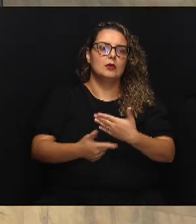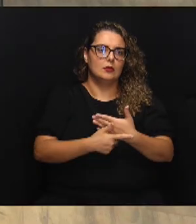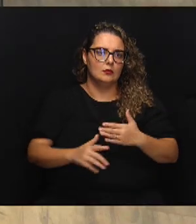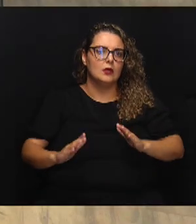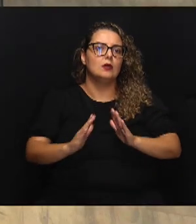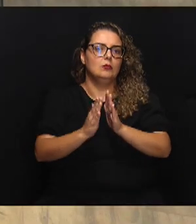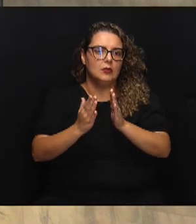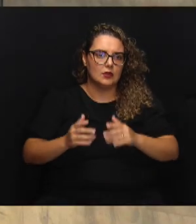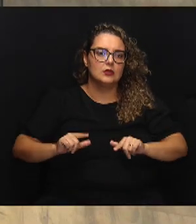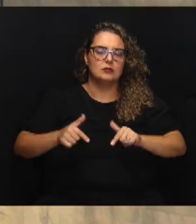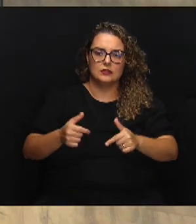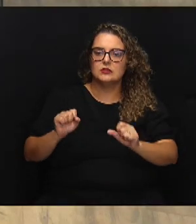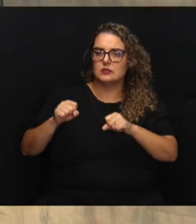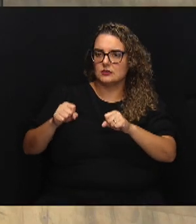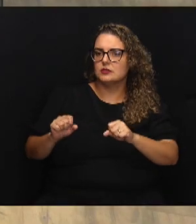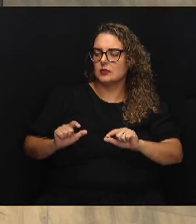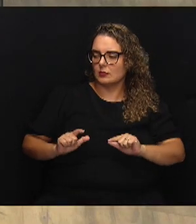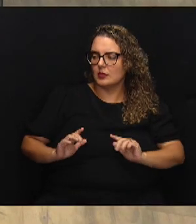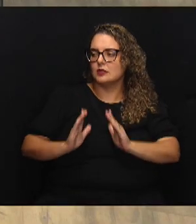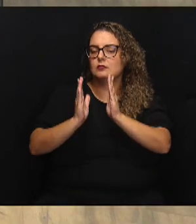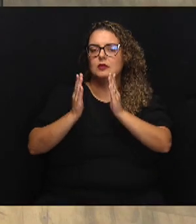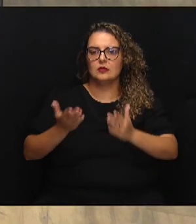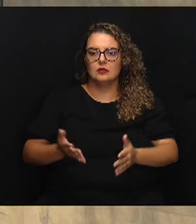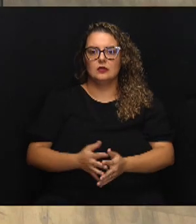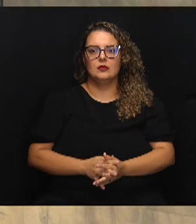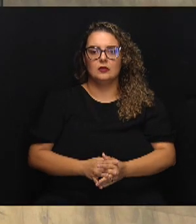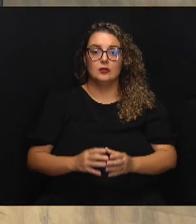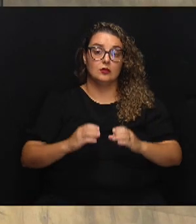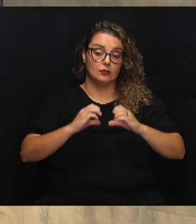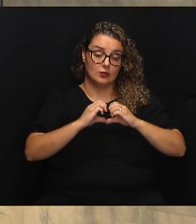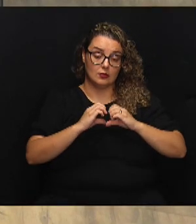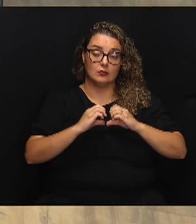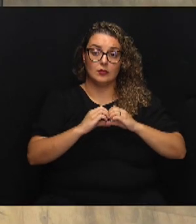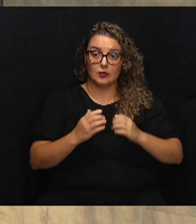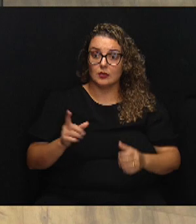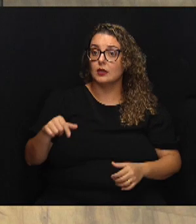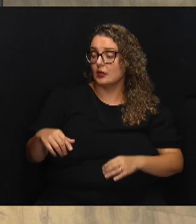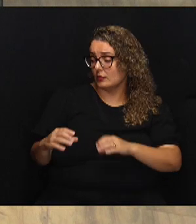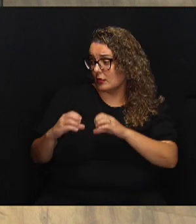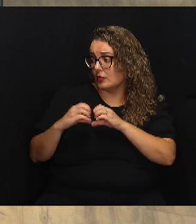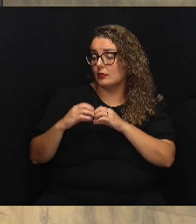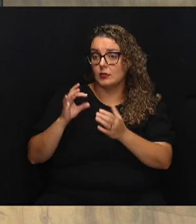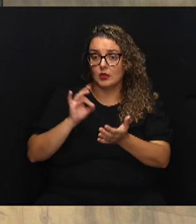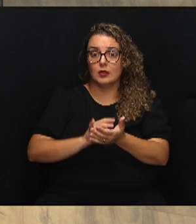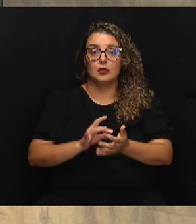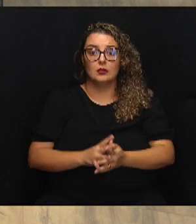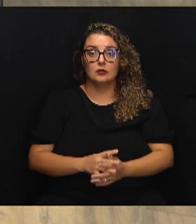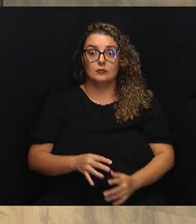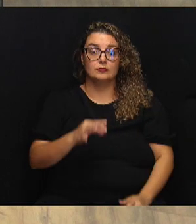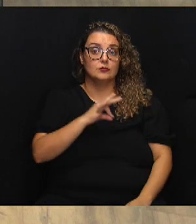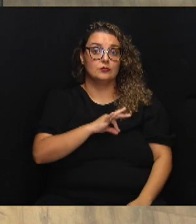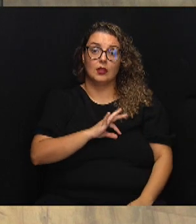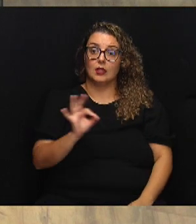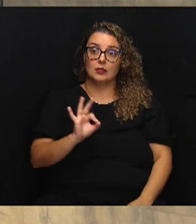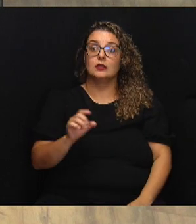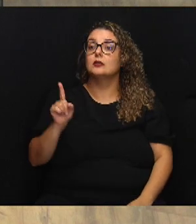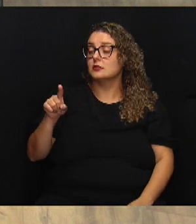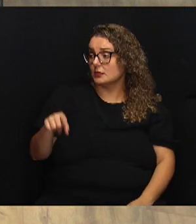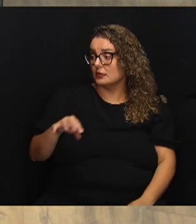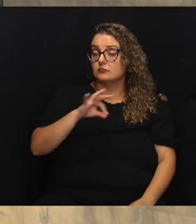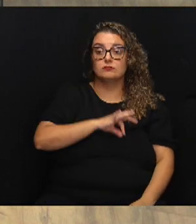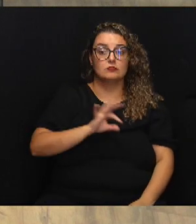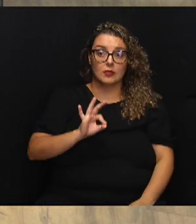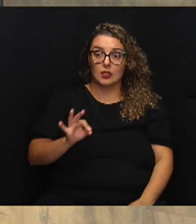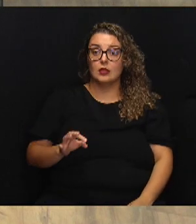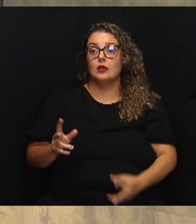frente uma nessa frente, luta aí. Mas pelo amor, né? Pelo amor ao Pelo amor. Sim. Sem ganhar nada, né? Sem ganhar nada. E, como